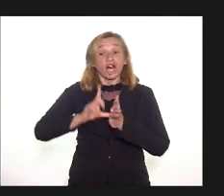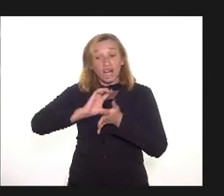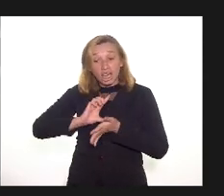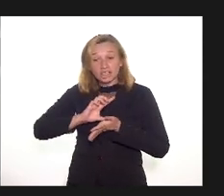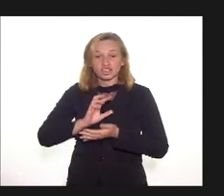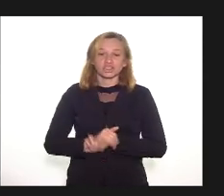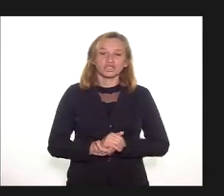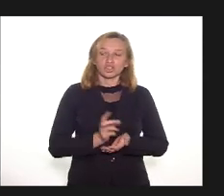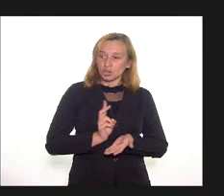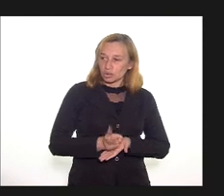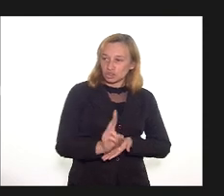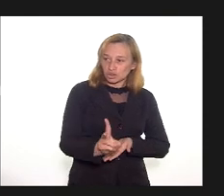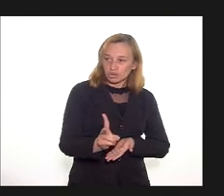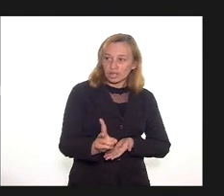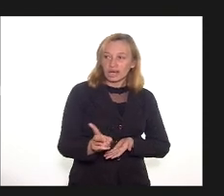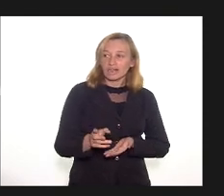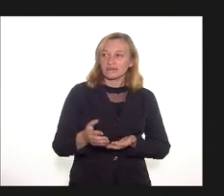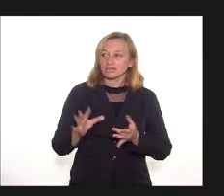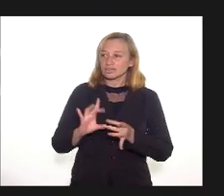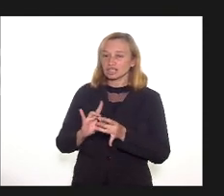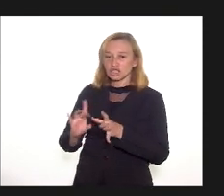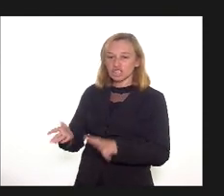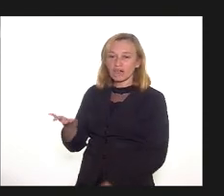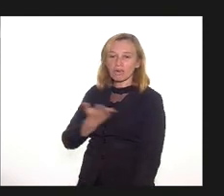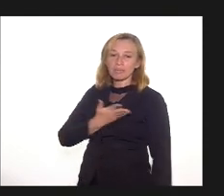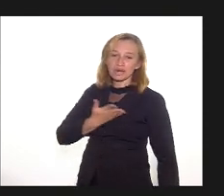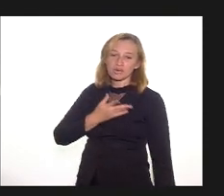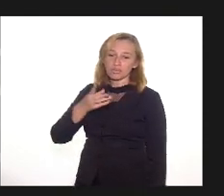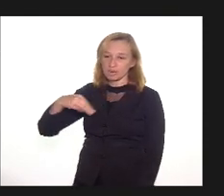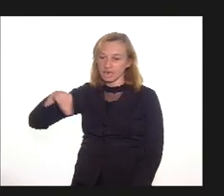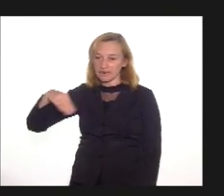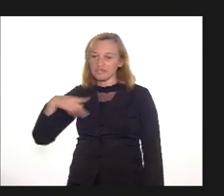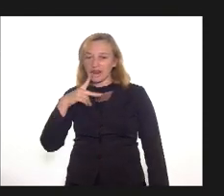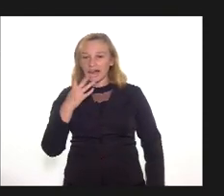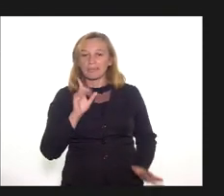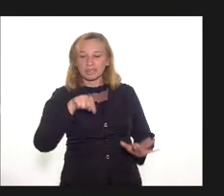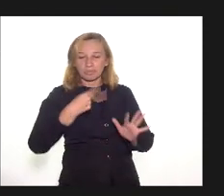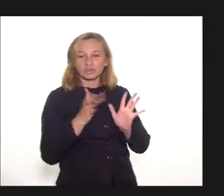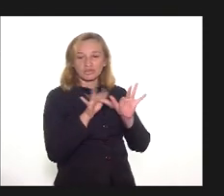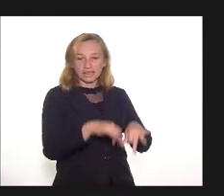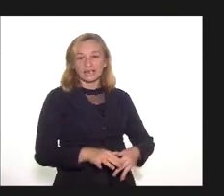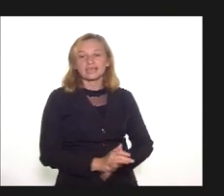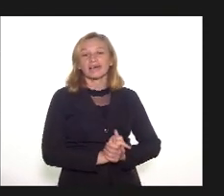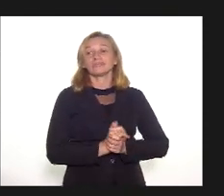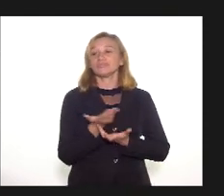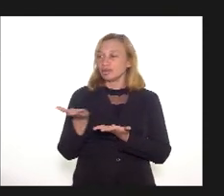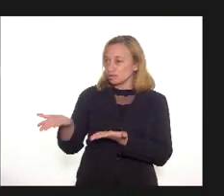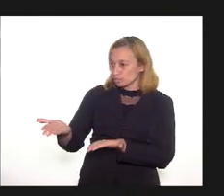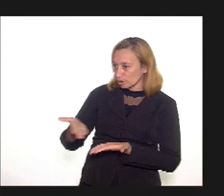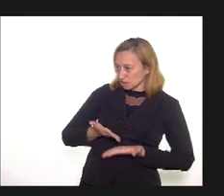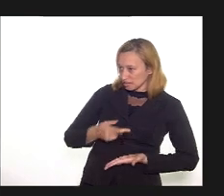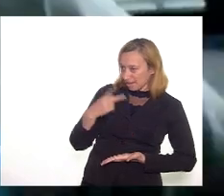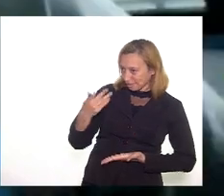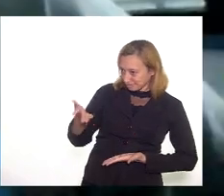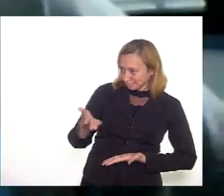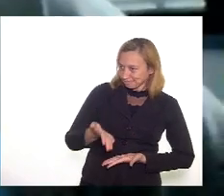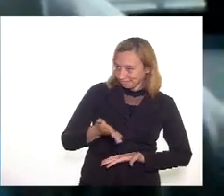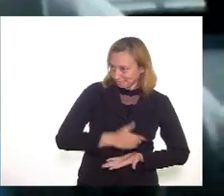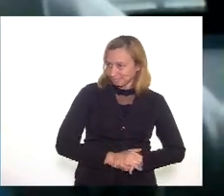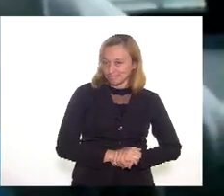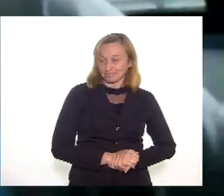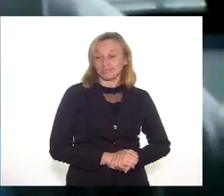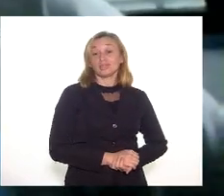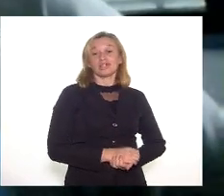continuar vou dar a parte do deputado domingo para depois fazer o encerramento deputado domingo por favor deputado Luiz Paulo